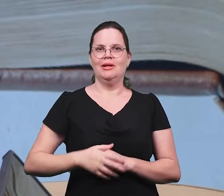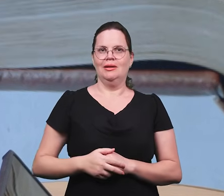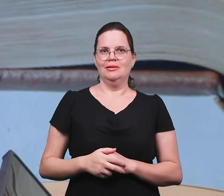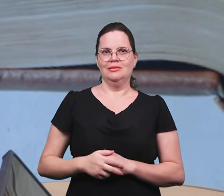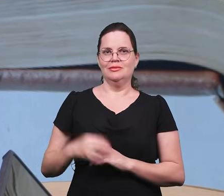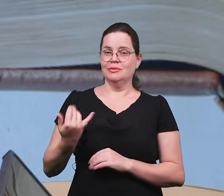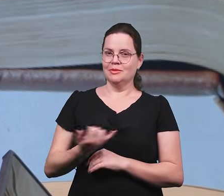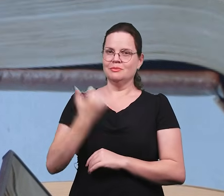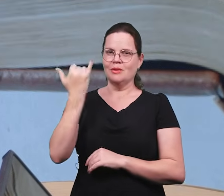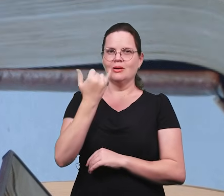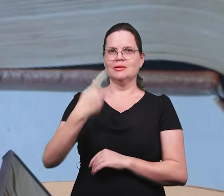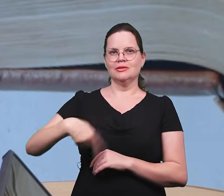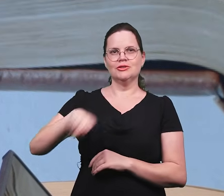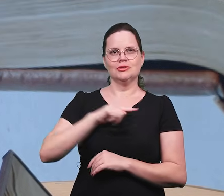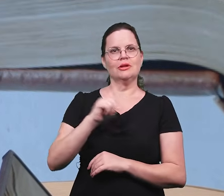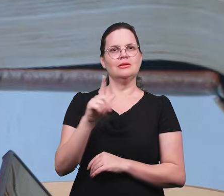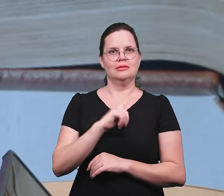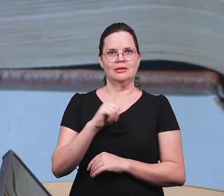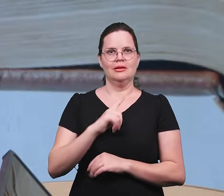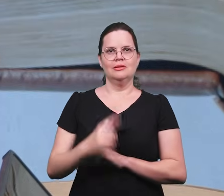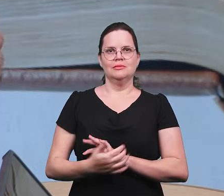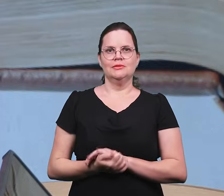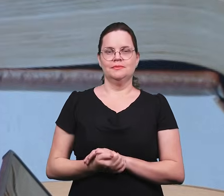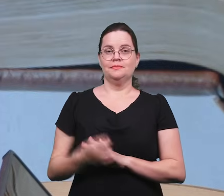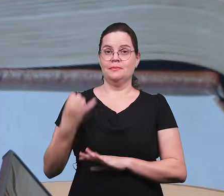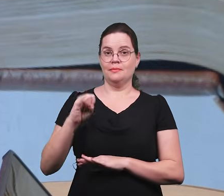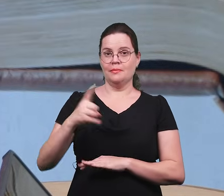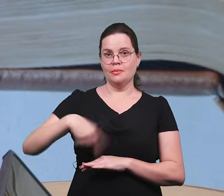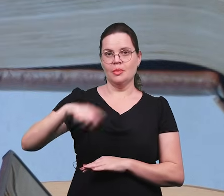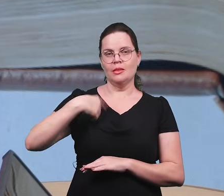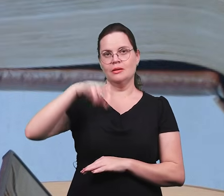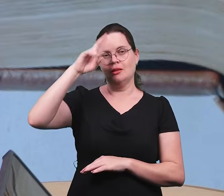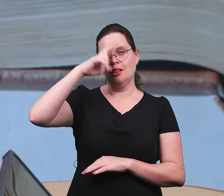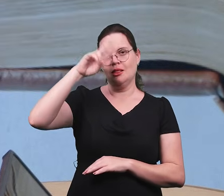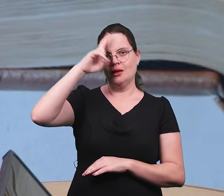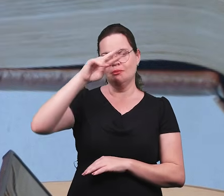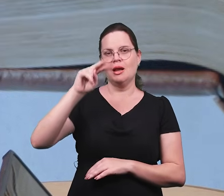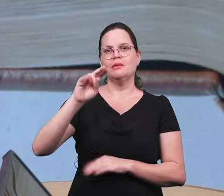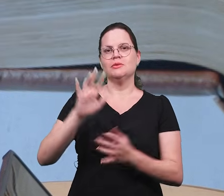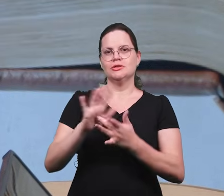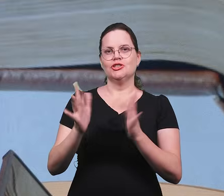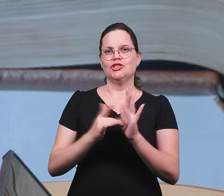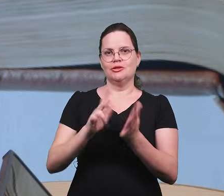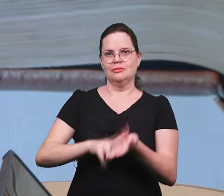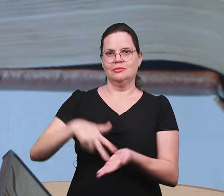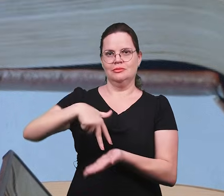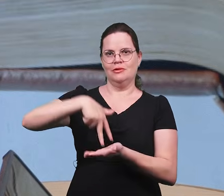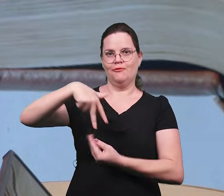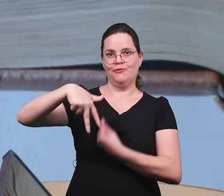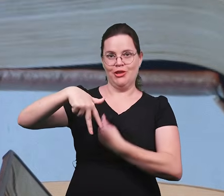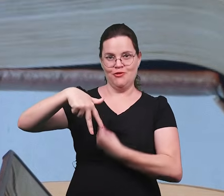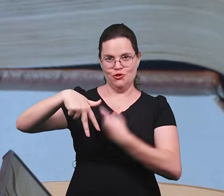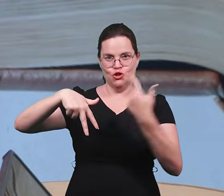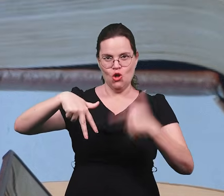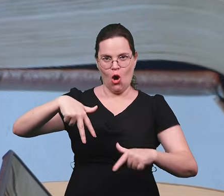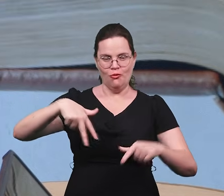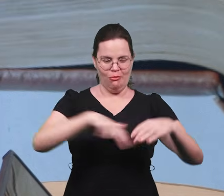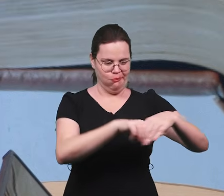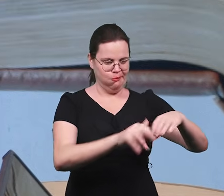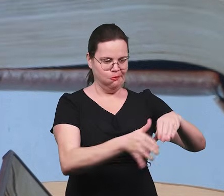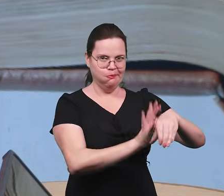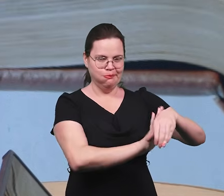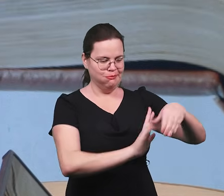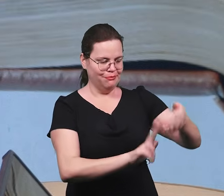coisa importante o papel que nós ocupamos. E se nós lembrarmos da ressurreição de Jesus, quem é que